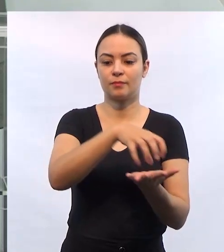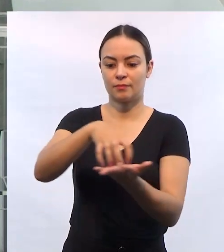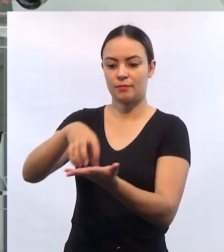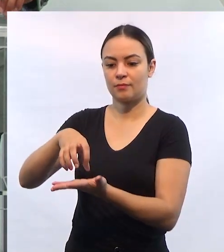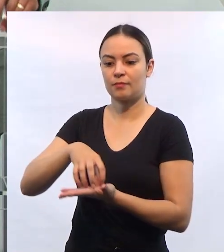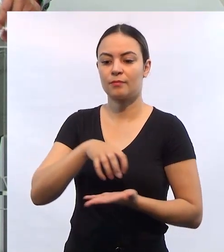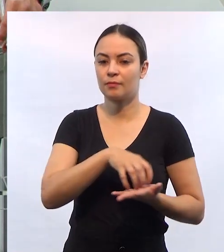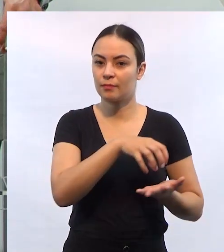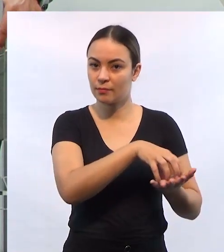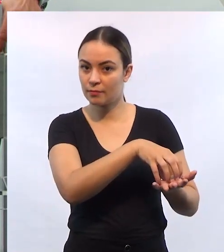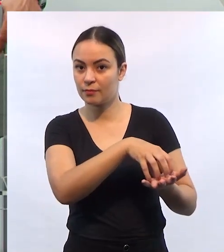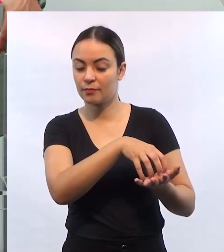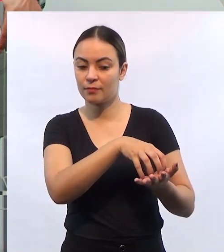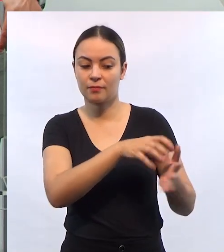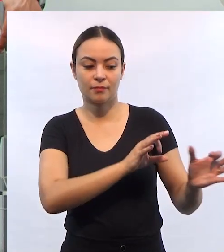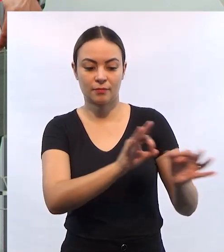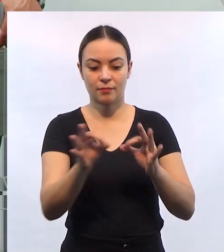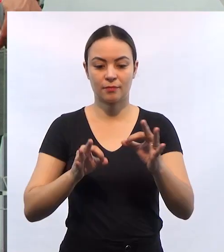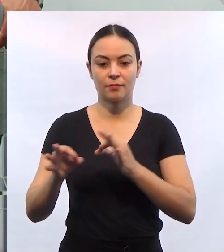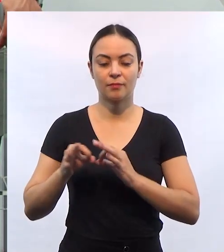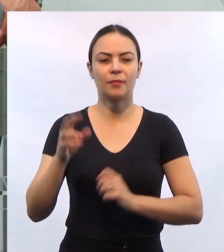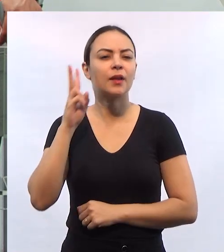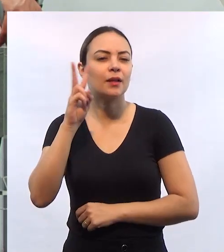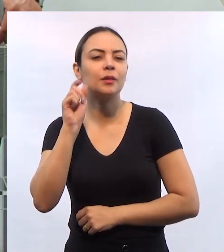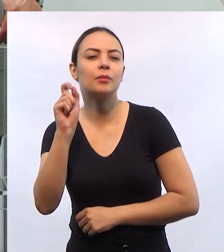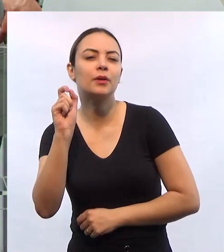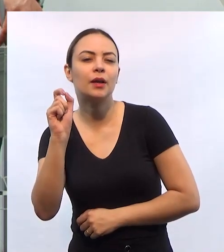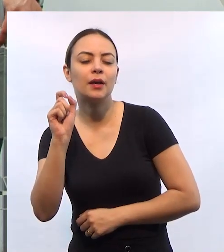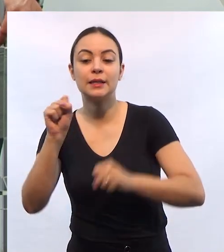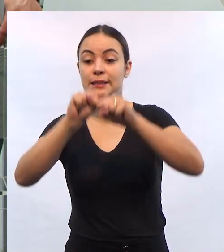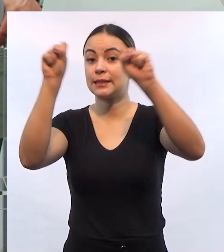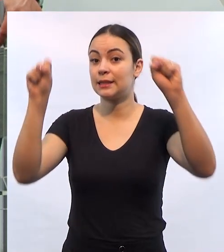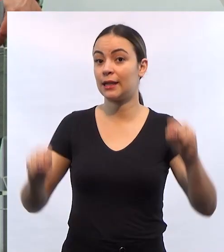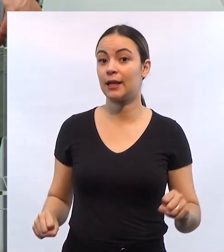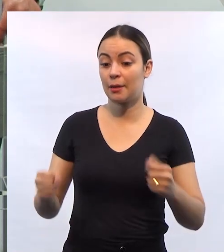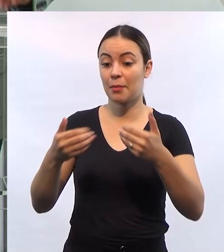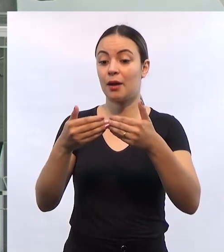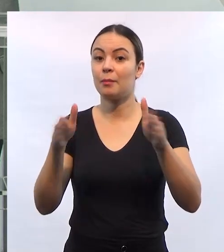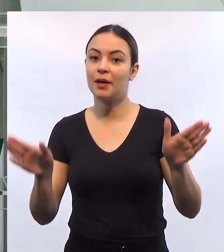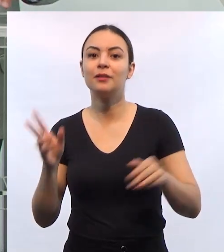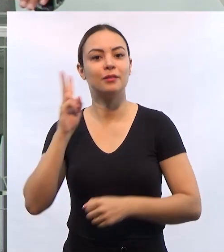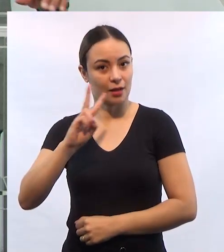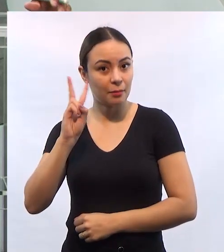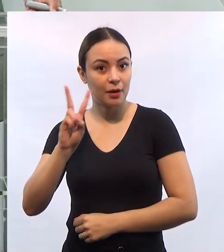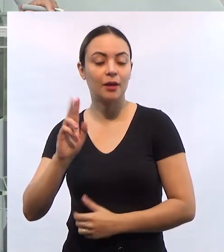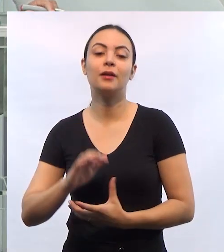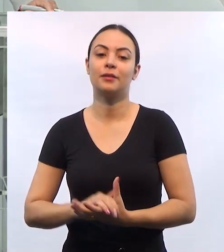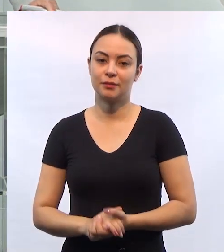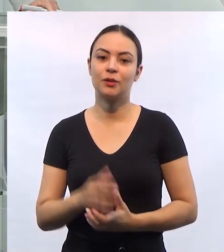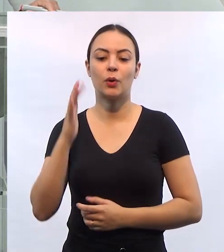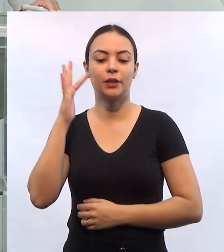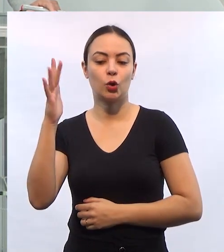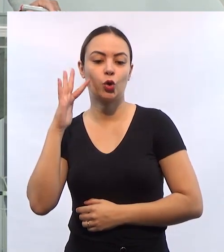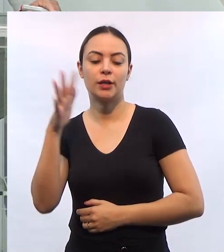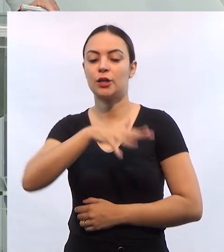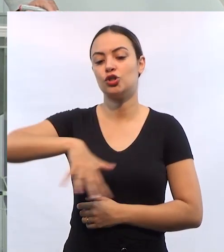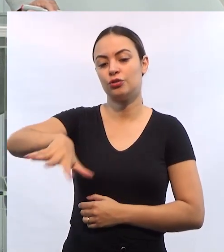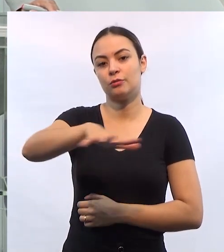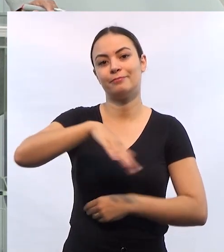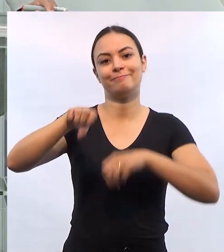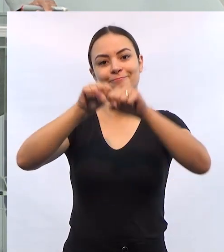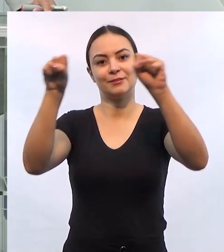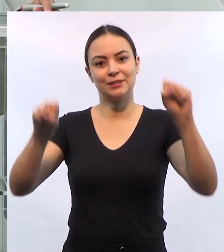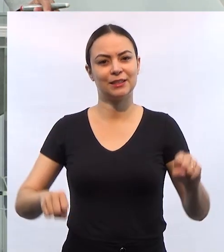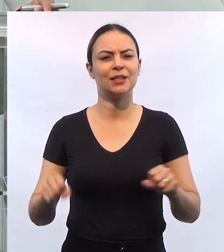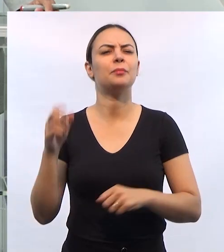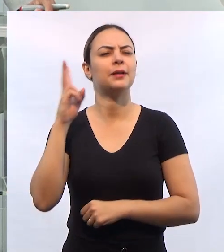sistema aberto, que nós falamos na unidade anterior, que é a teoria, tá? A teoria geral de sistemas. Lembra lá que